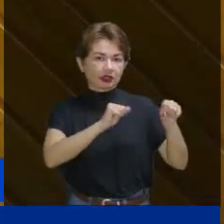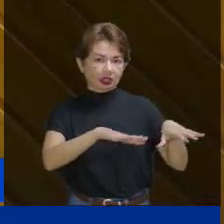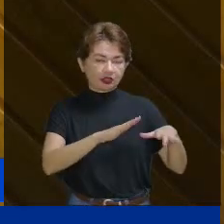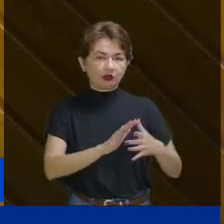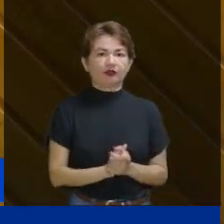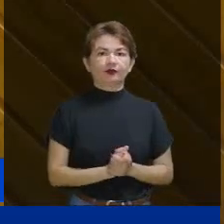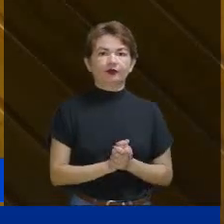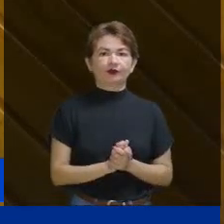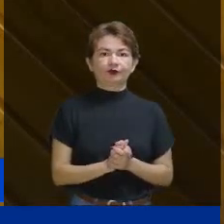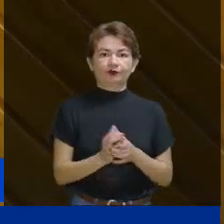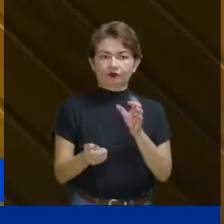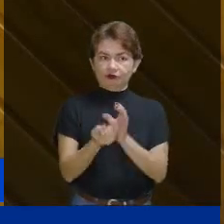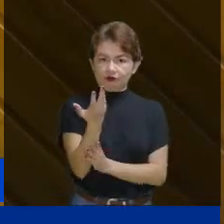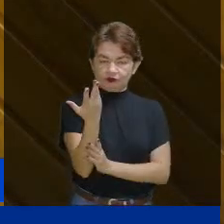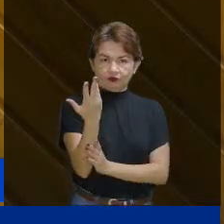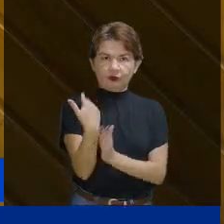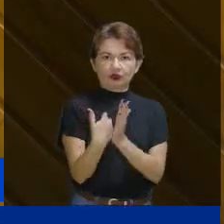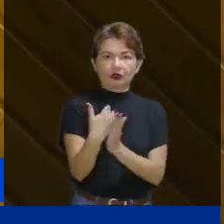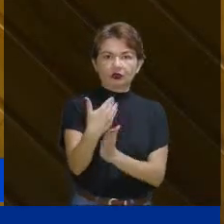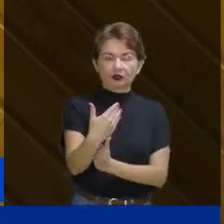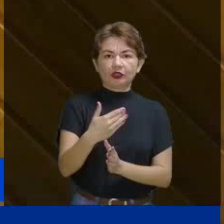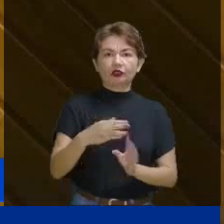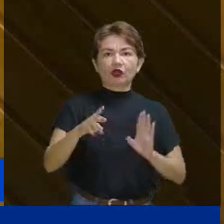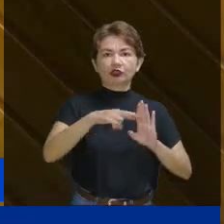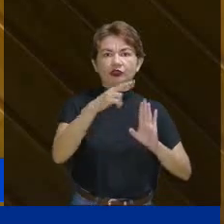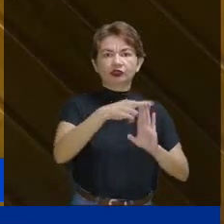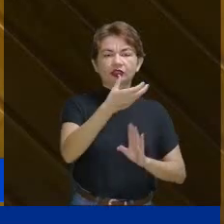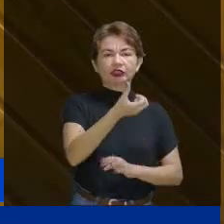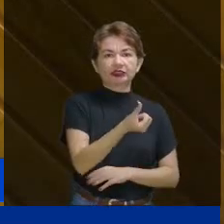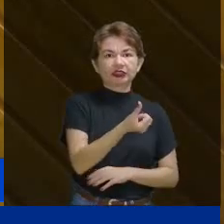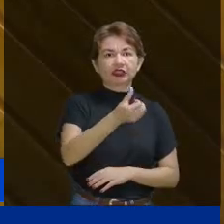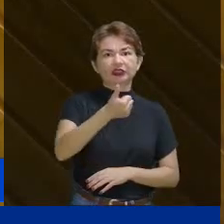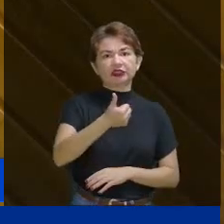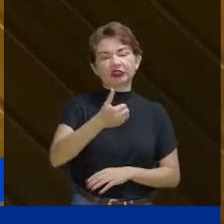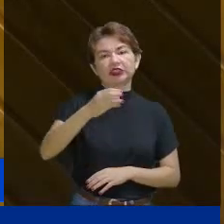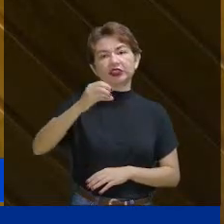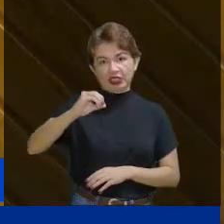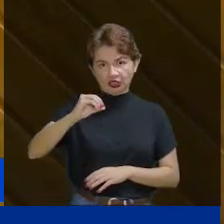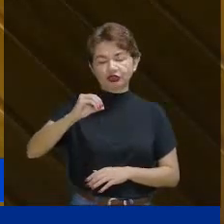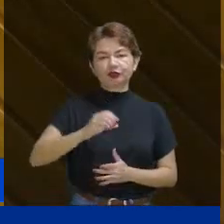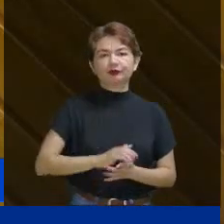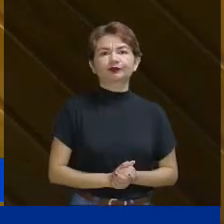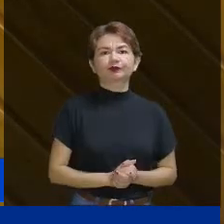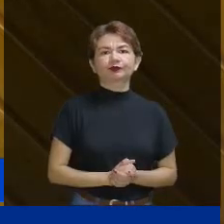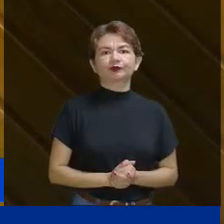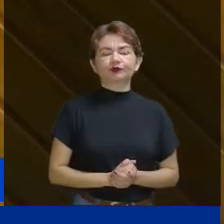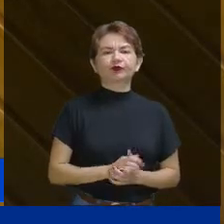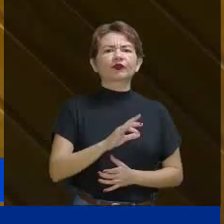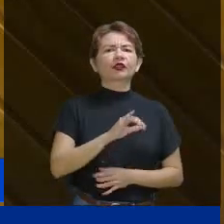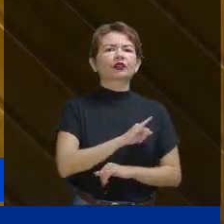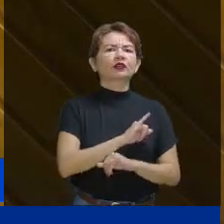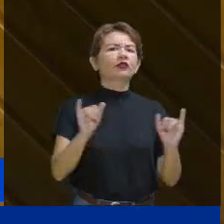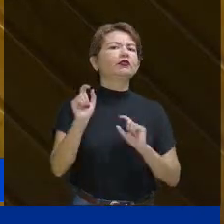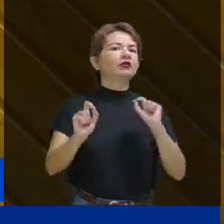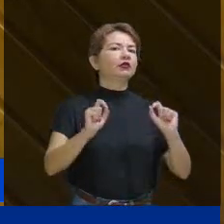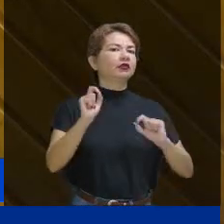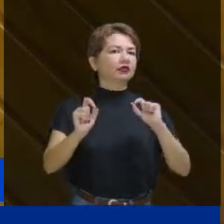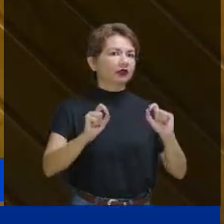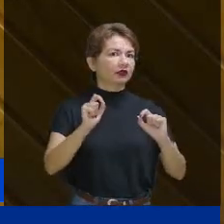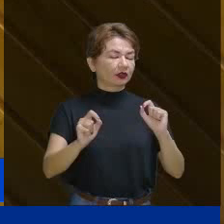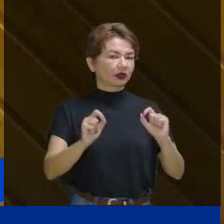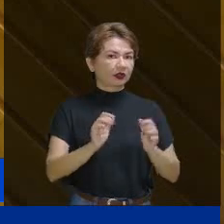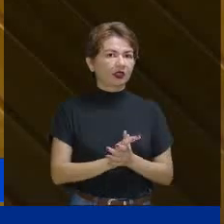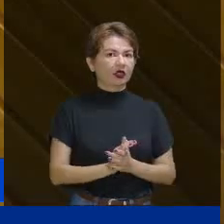30/9 entrou em vigor a resolução 610. E a resolução 610 diz o quê?